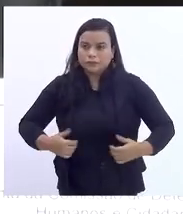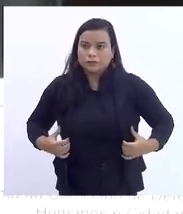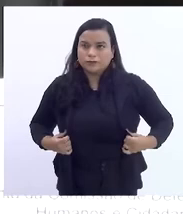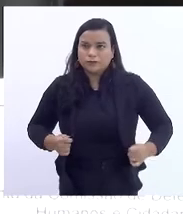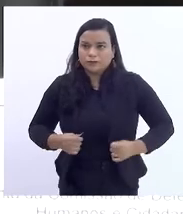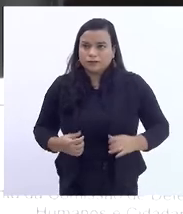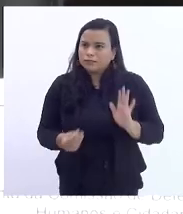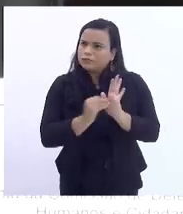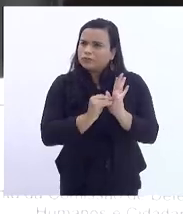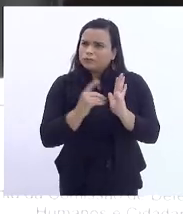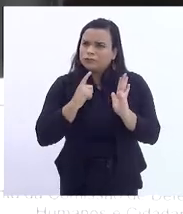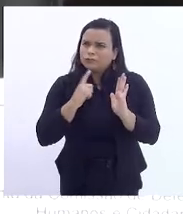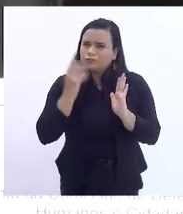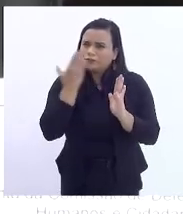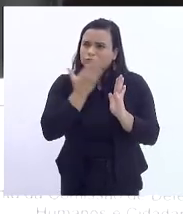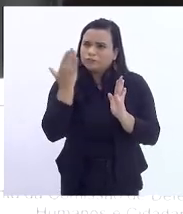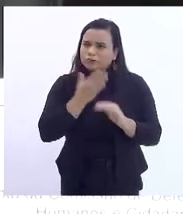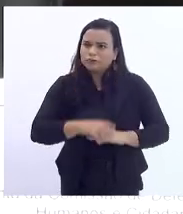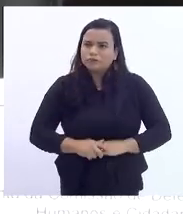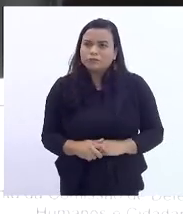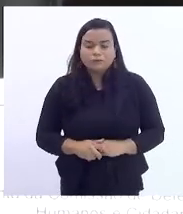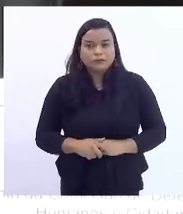eu tinha aqui ó